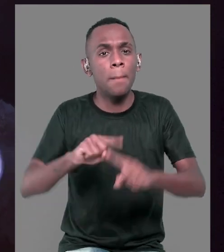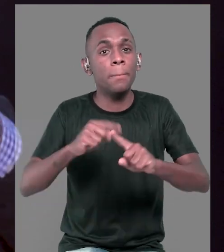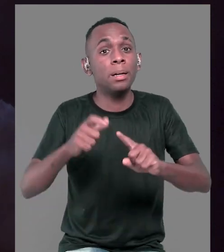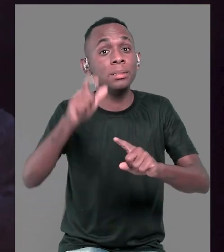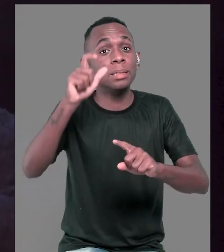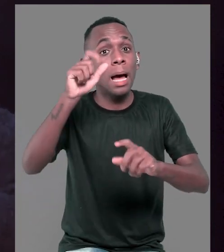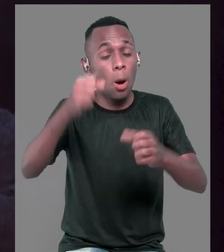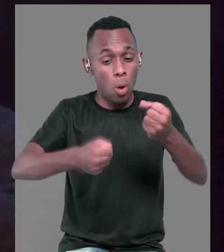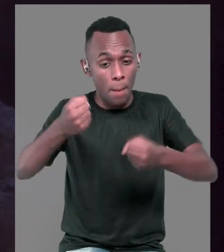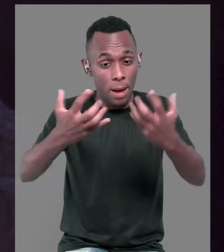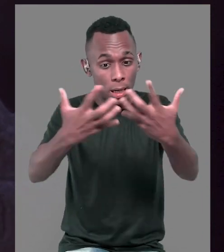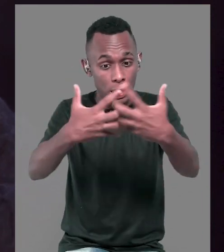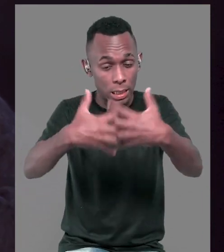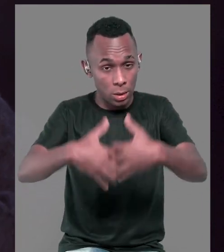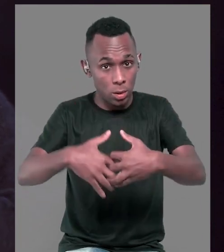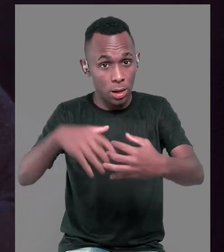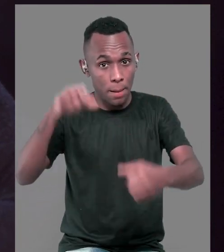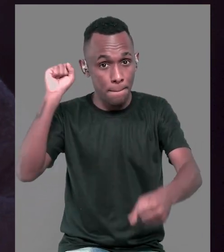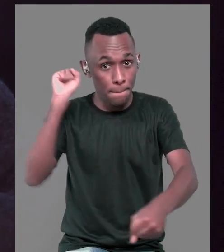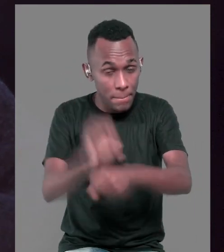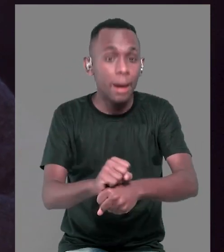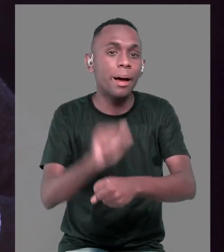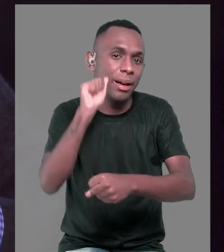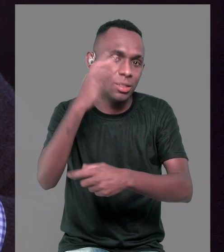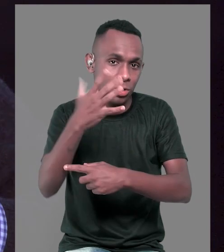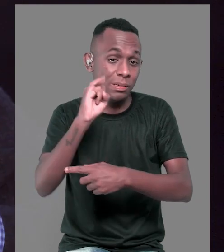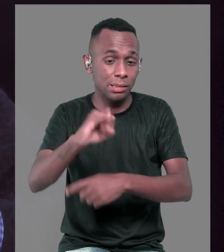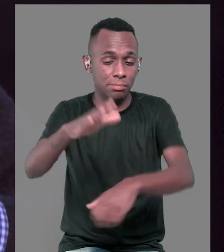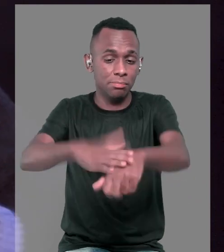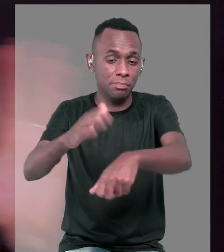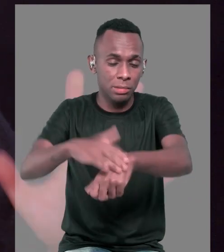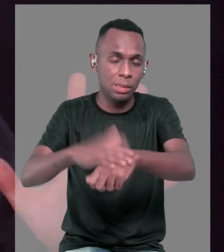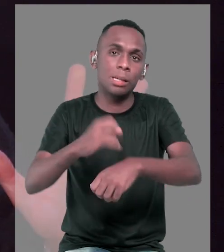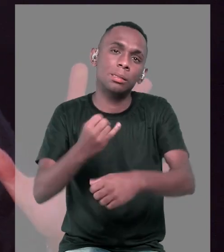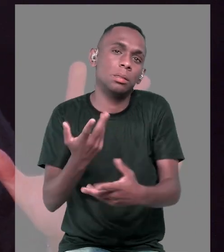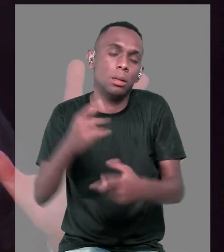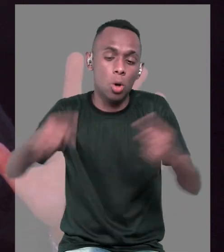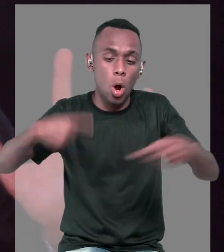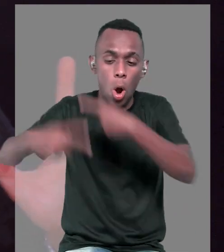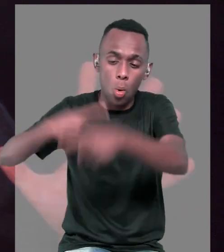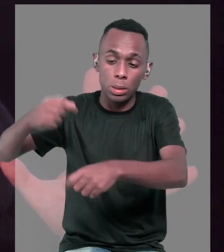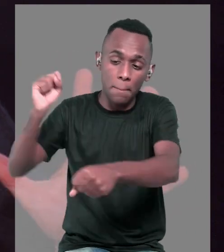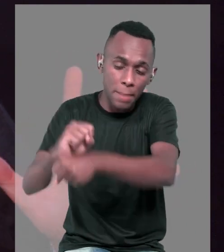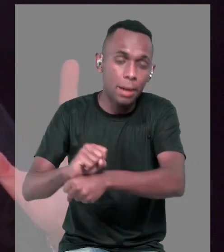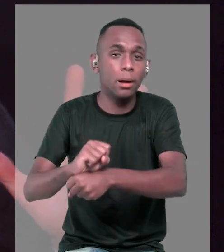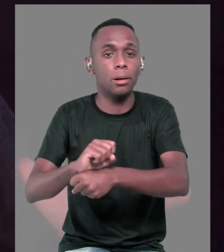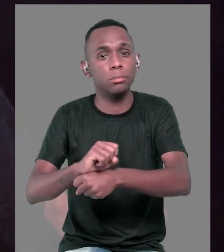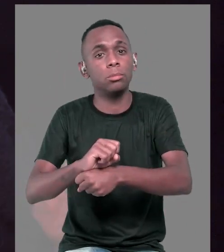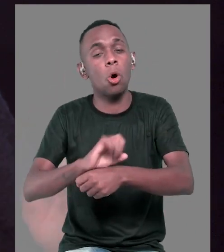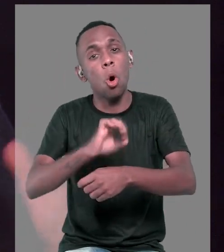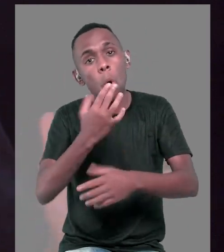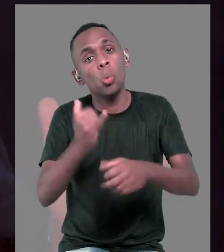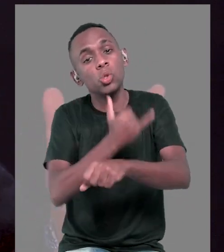ele vai travar a roda, se ele vai fazer uma coisa de soquinho, que tem câmbio, freio que faz